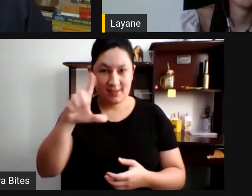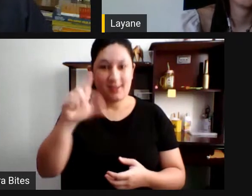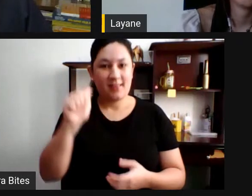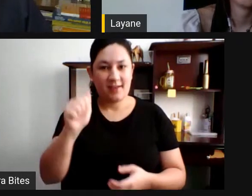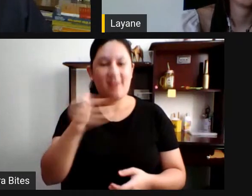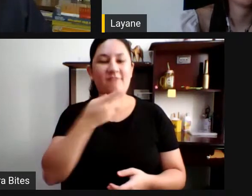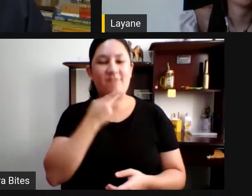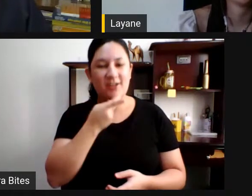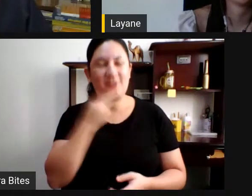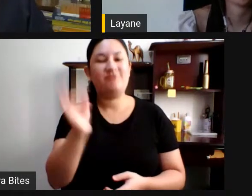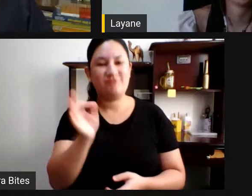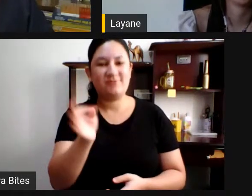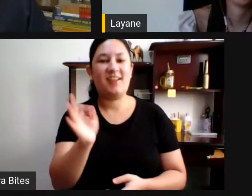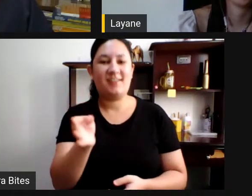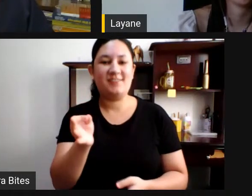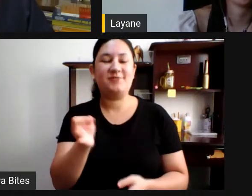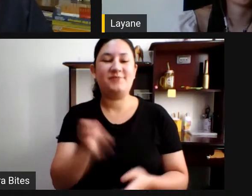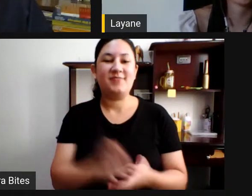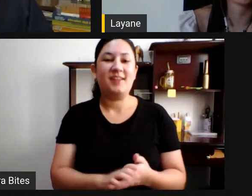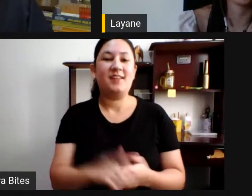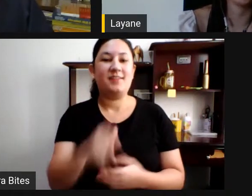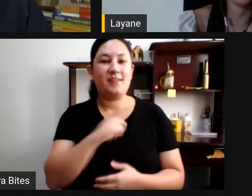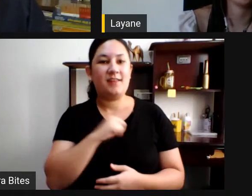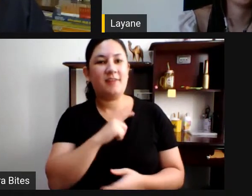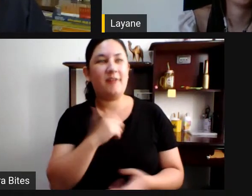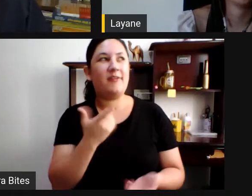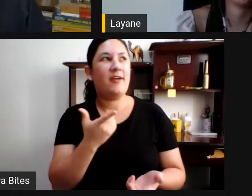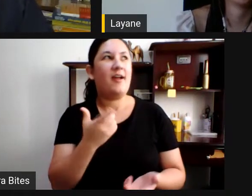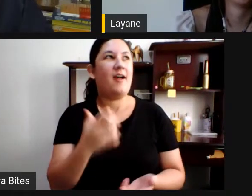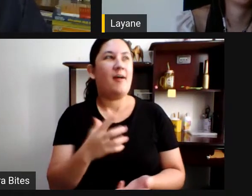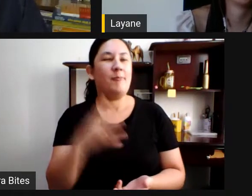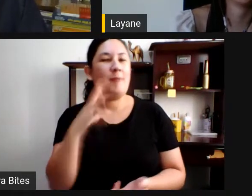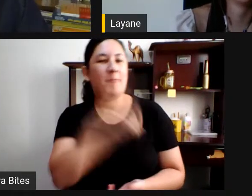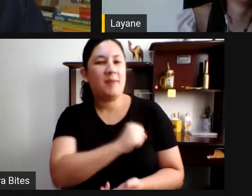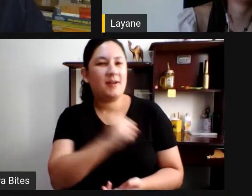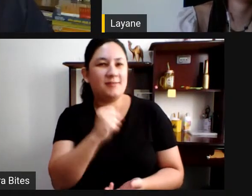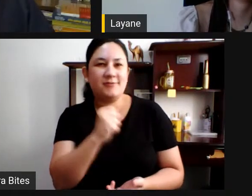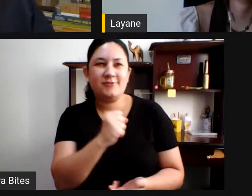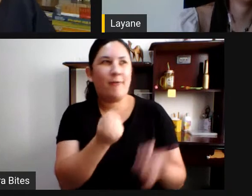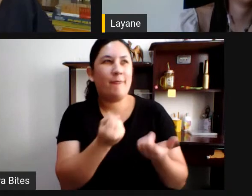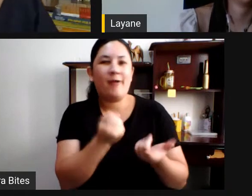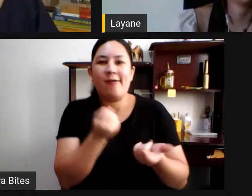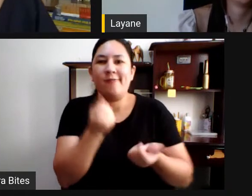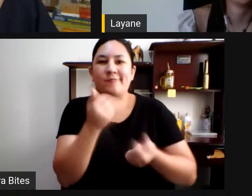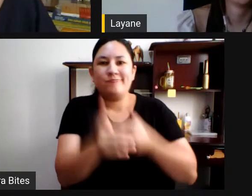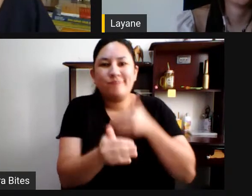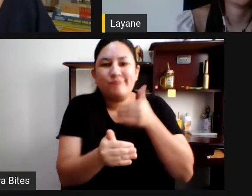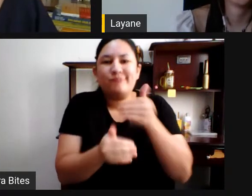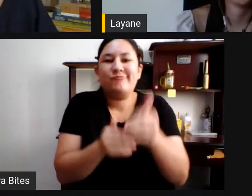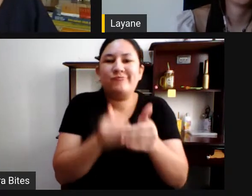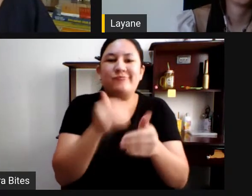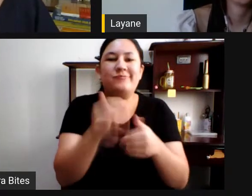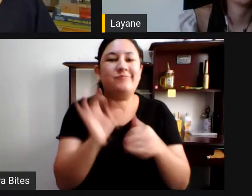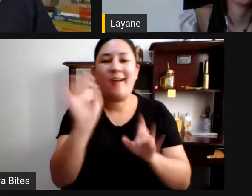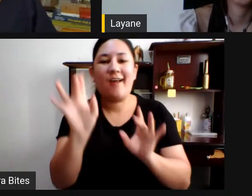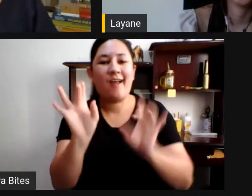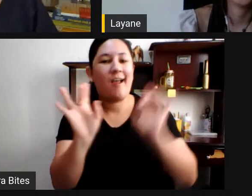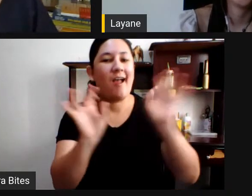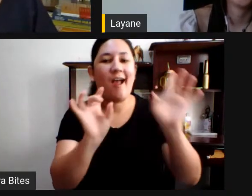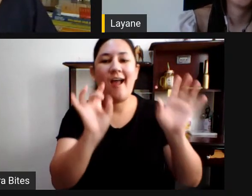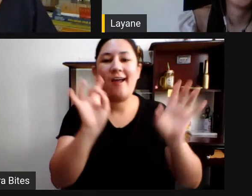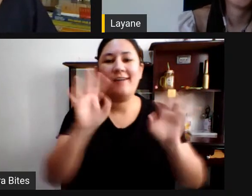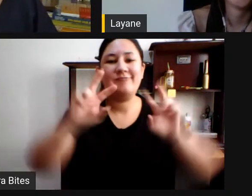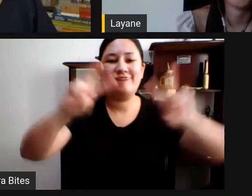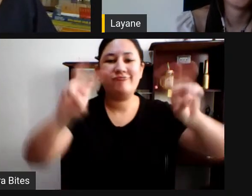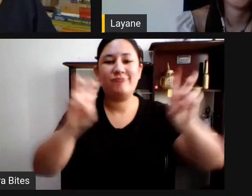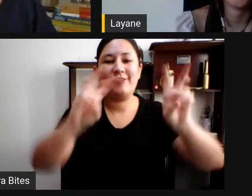e mostra bastante isso a paixão com que o Saussure se dedicava a cada tema inclusive o objeto da linguística que ele